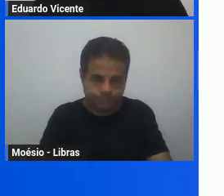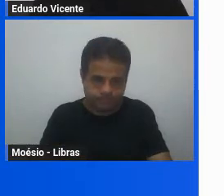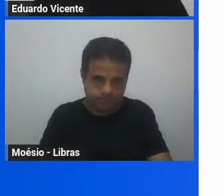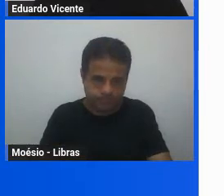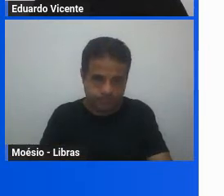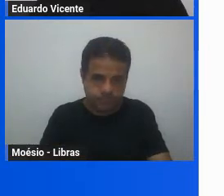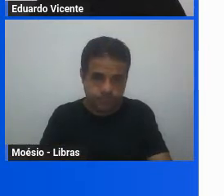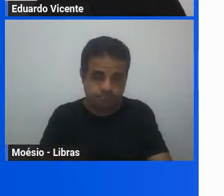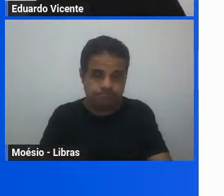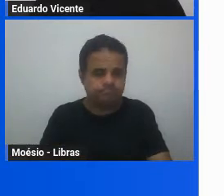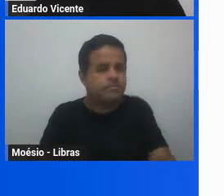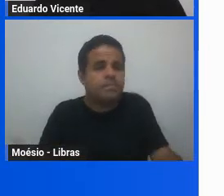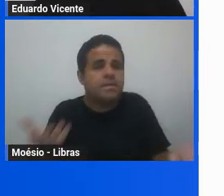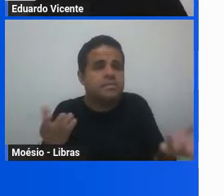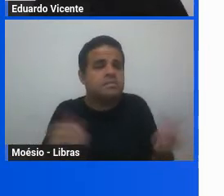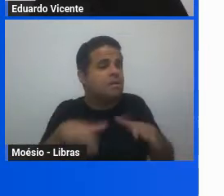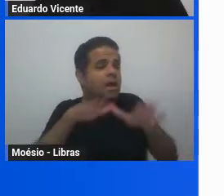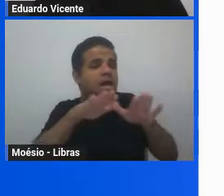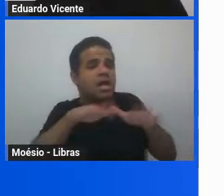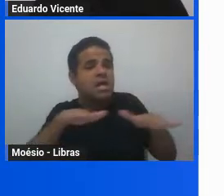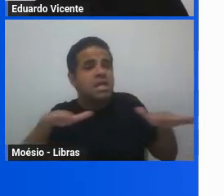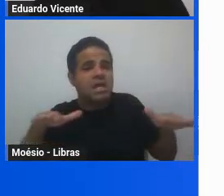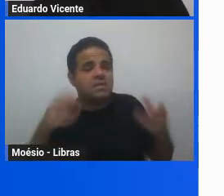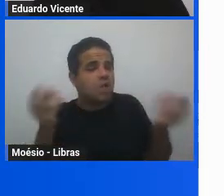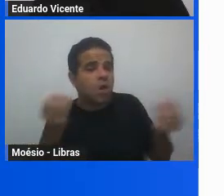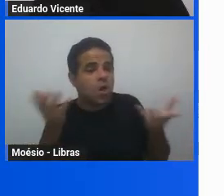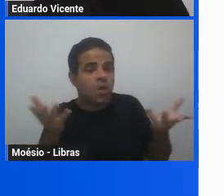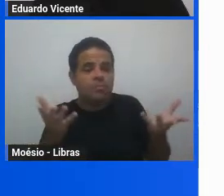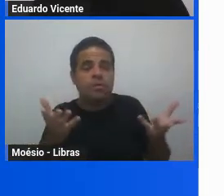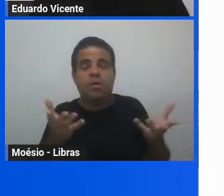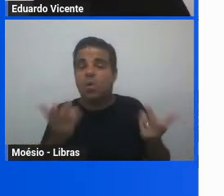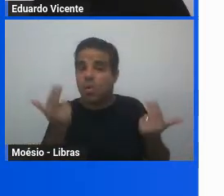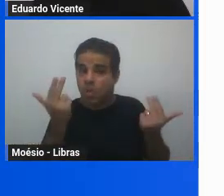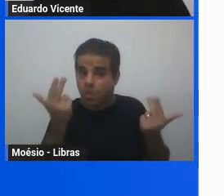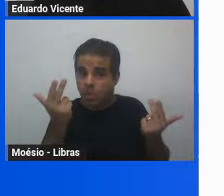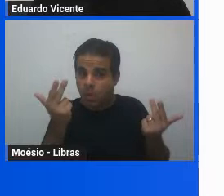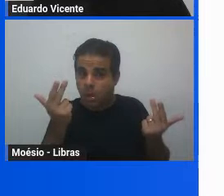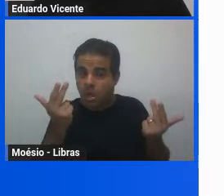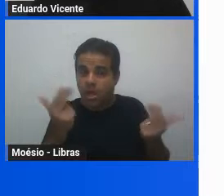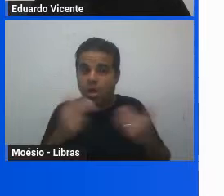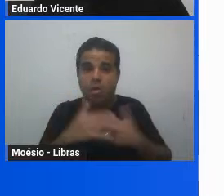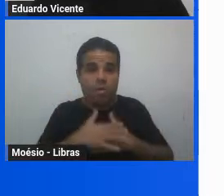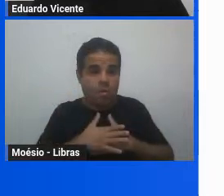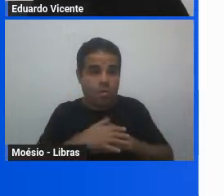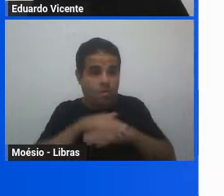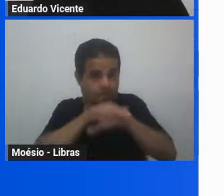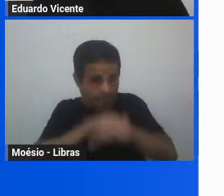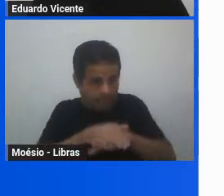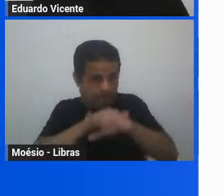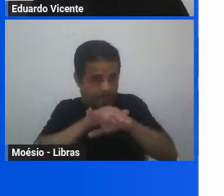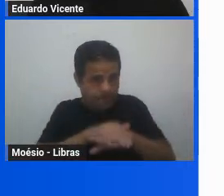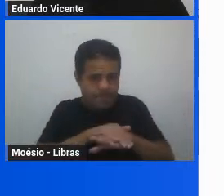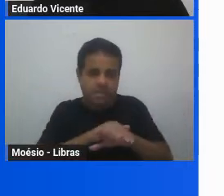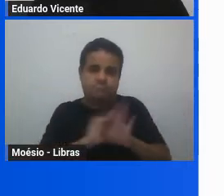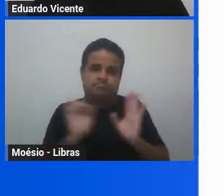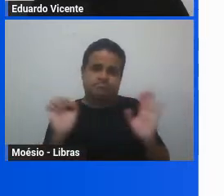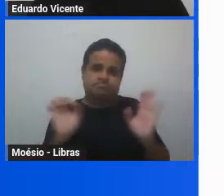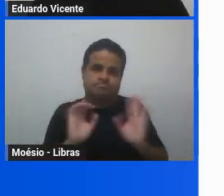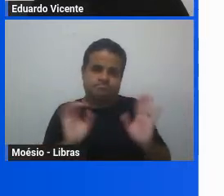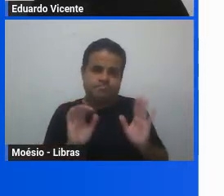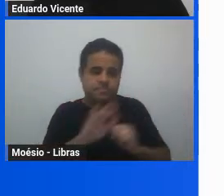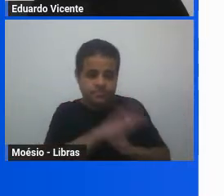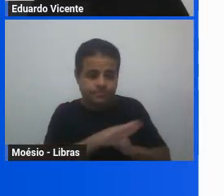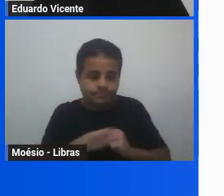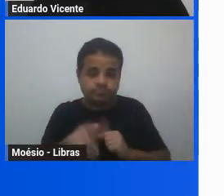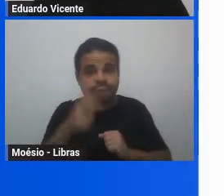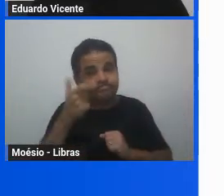Em criança, olha, eu não posso colocar o mesmo peso, né, na criança. Então, dependendo